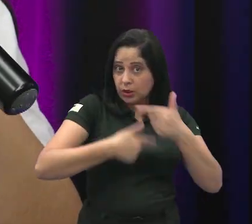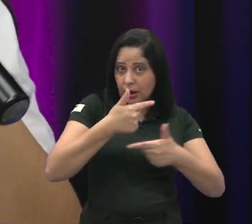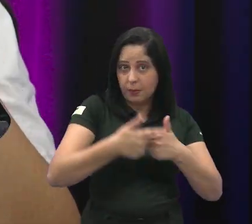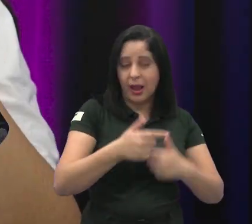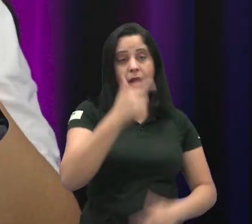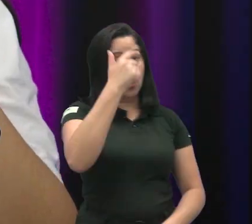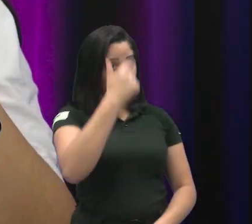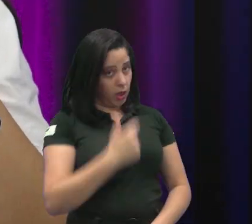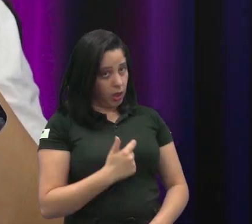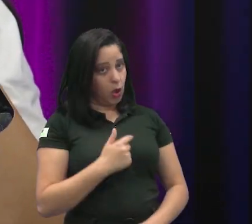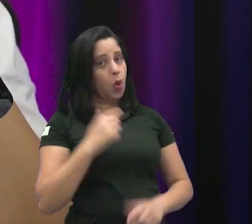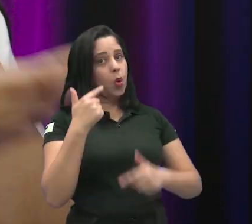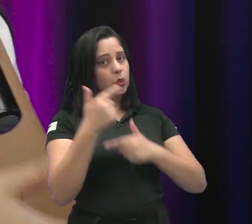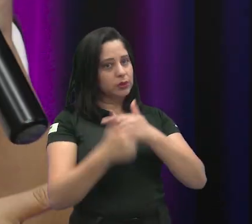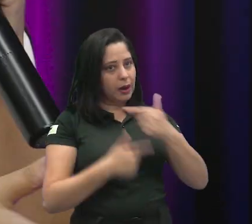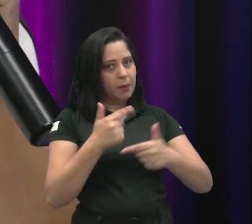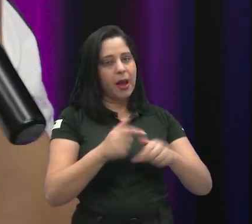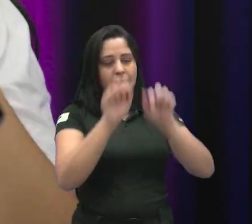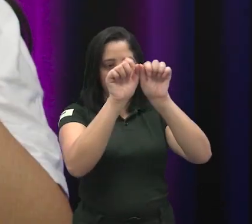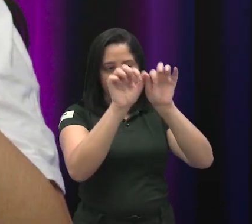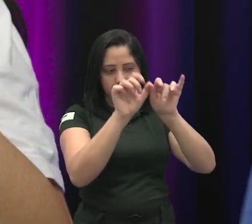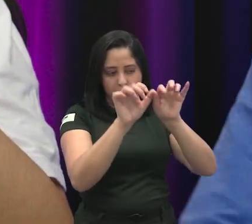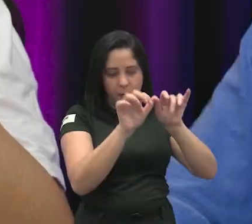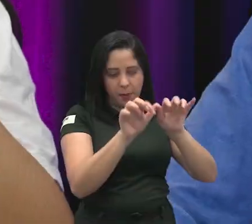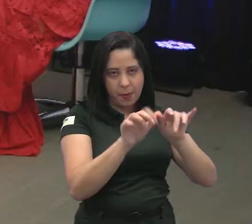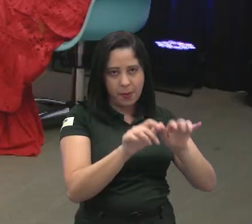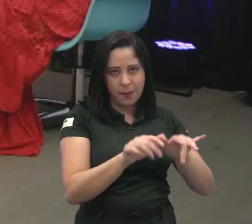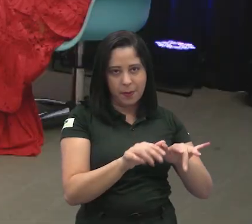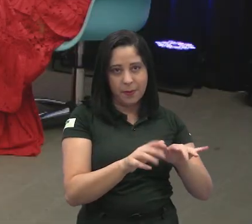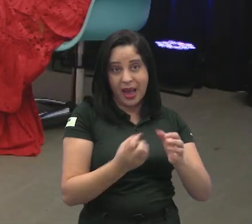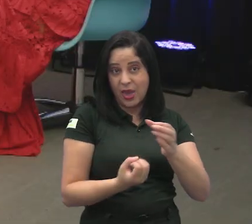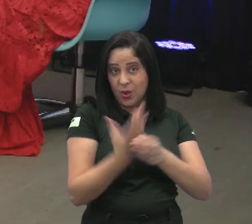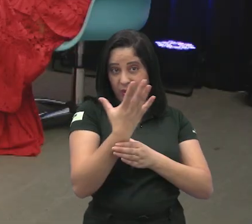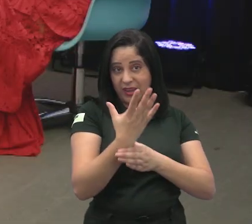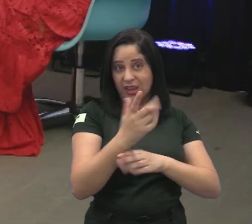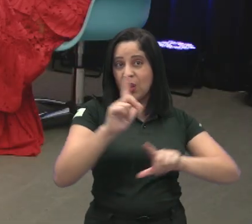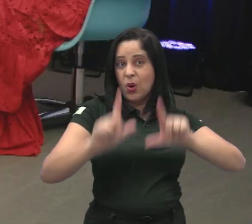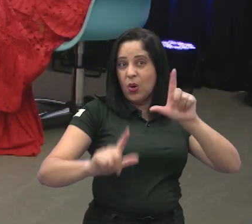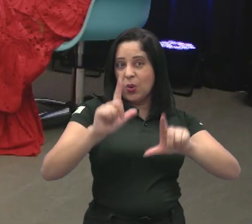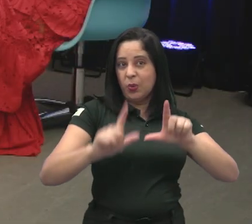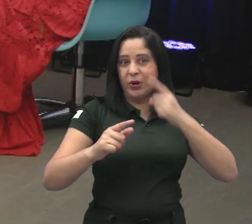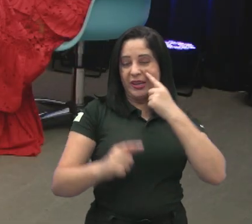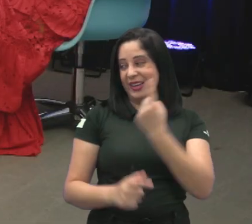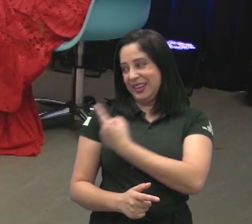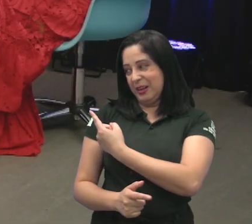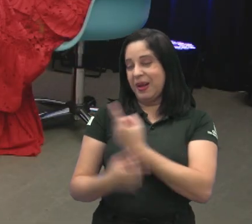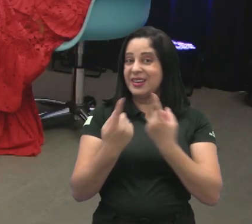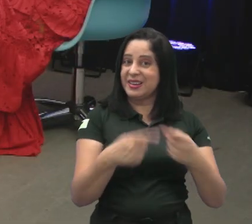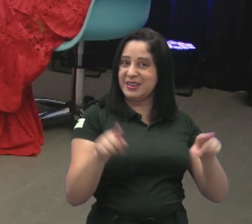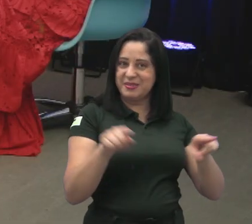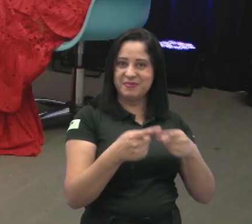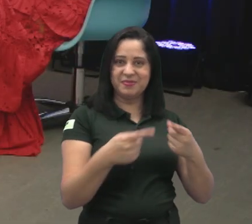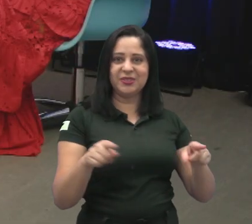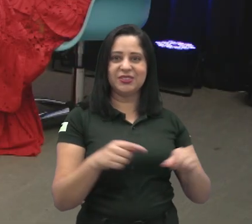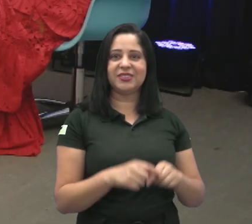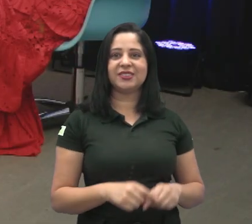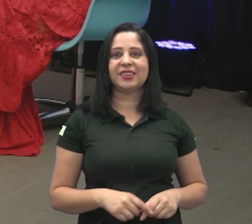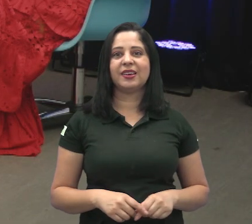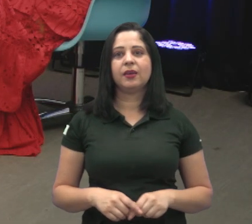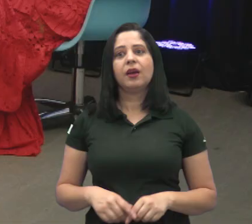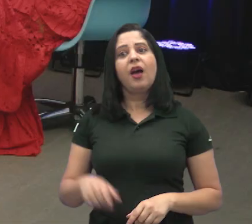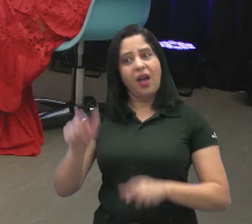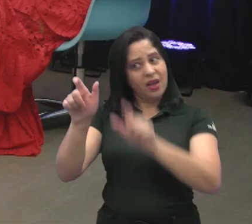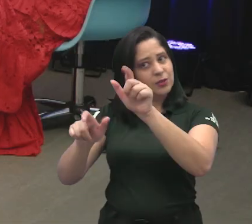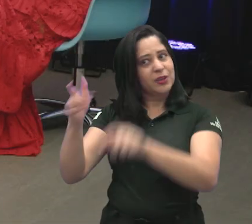eu sou produtora também, então produzo o programa do Vi, que é o Estúdio Sob o Som. Ah, que legal. Então, agora falando como produtora... E talvez as pessoas